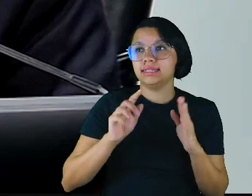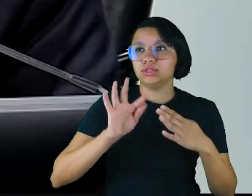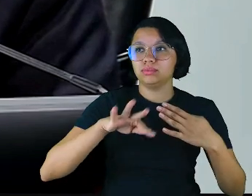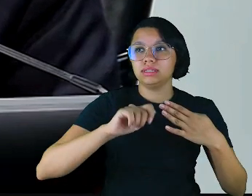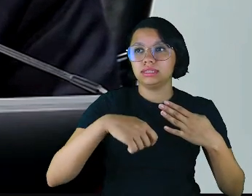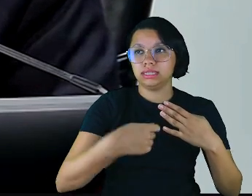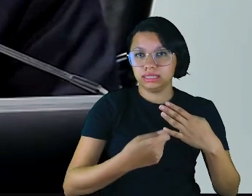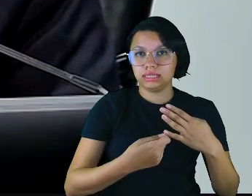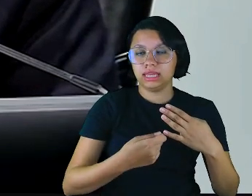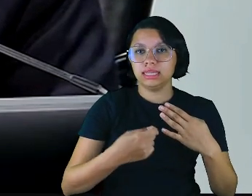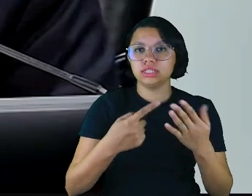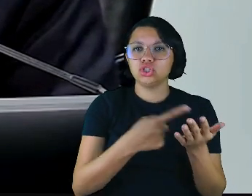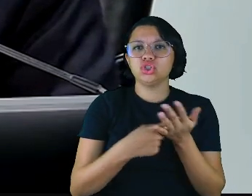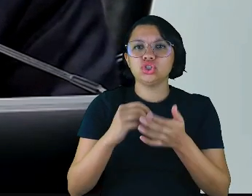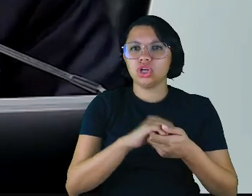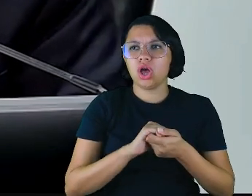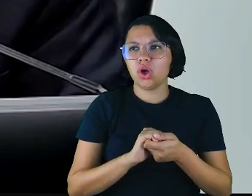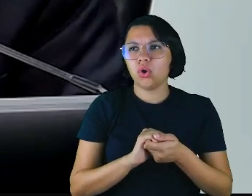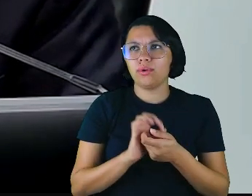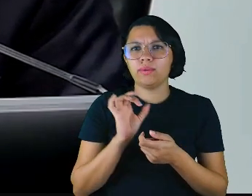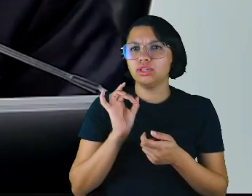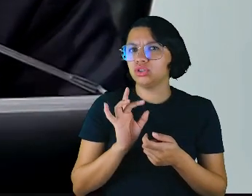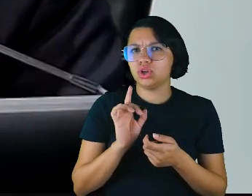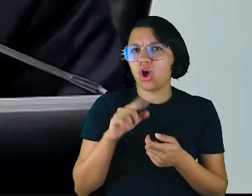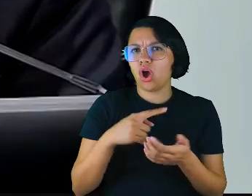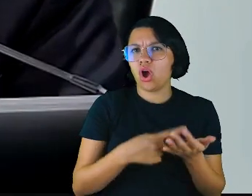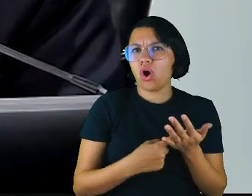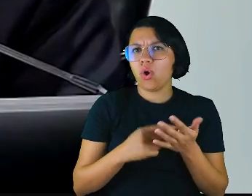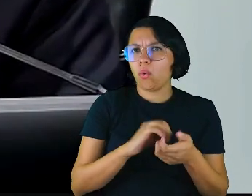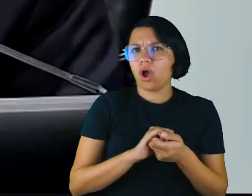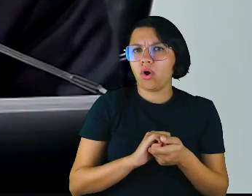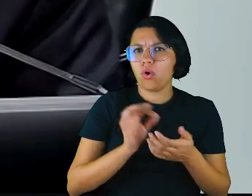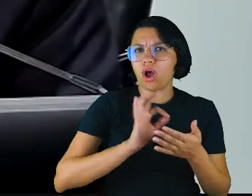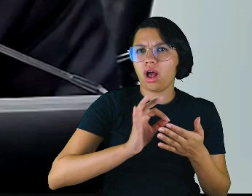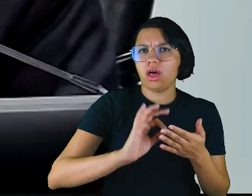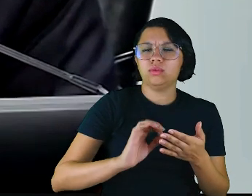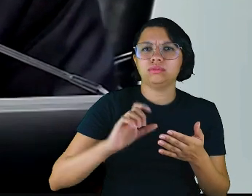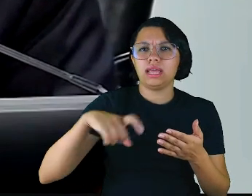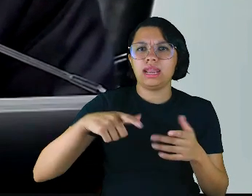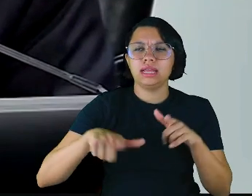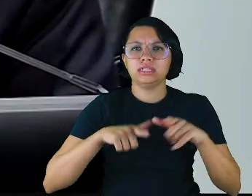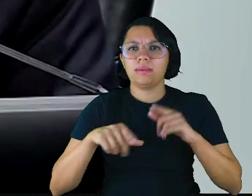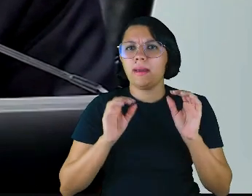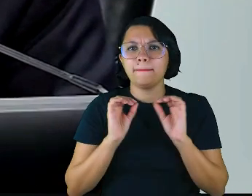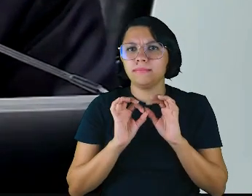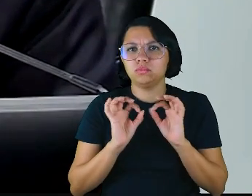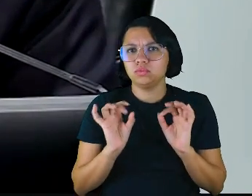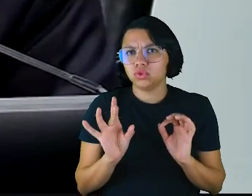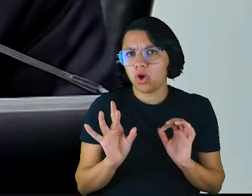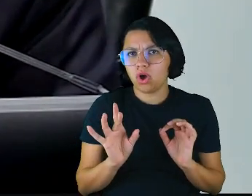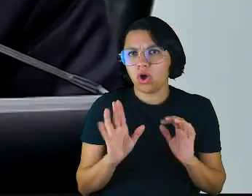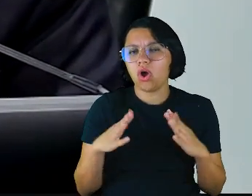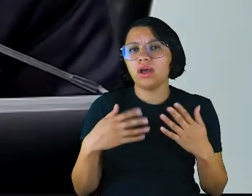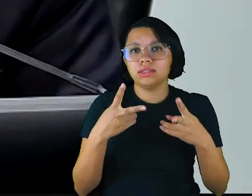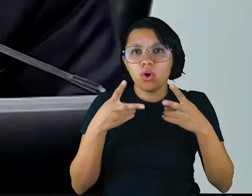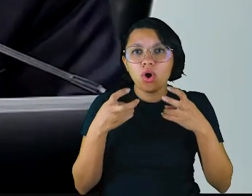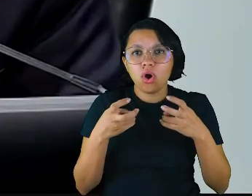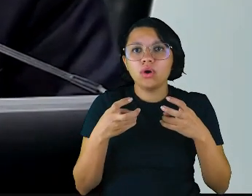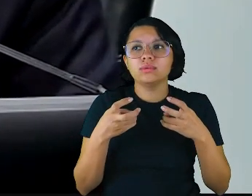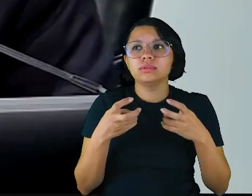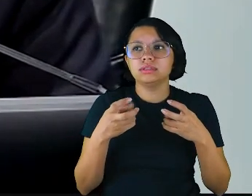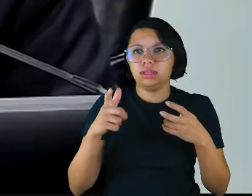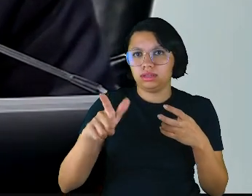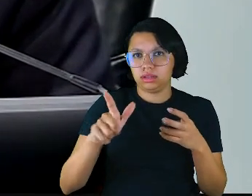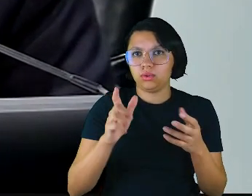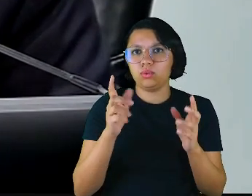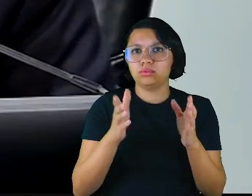uma sentença homologatória de acordo, se não é só um acordo de anotar na carteira e ponto, a gente pode considerar